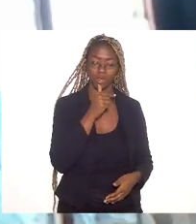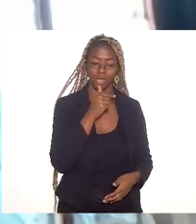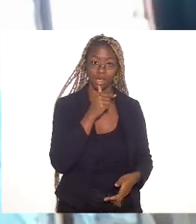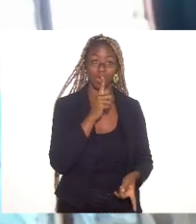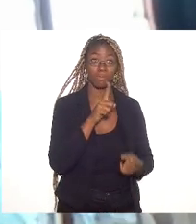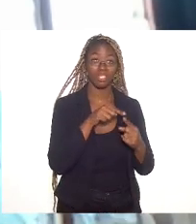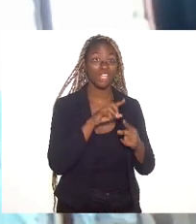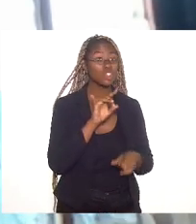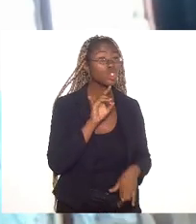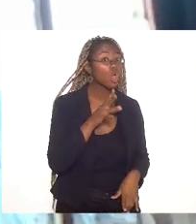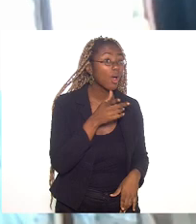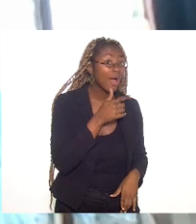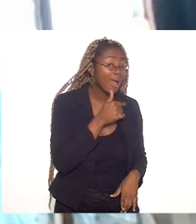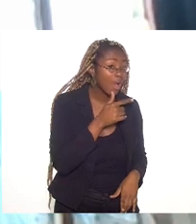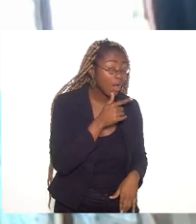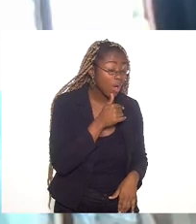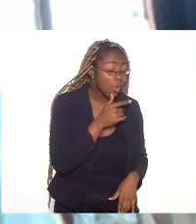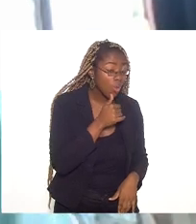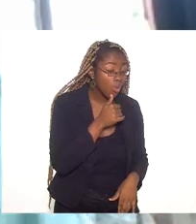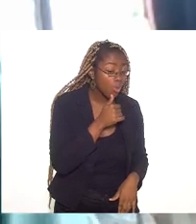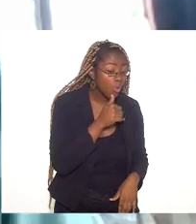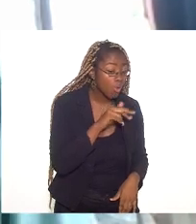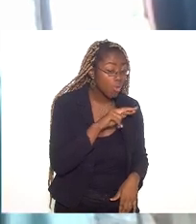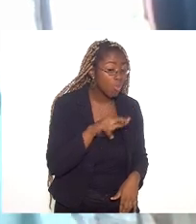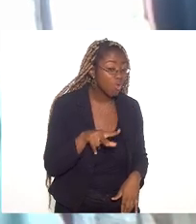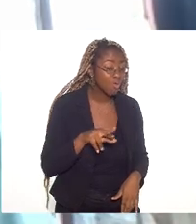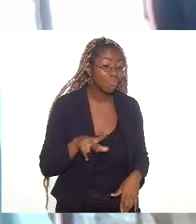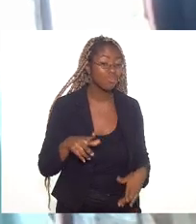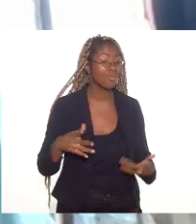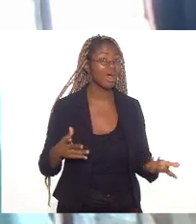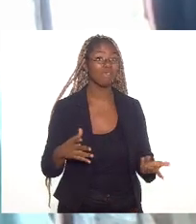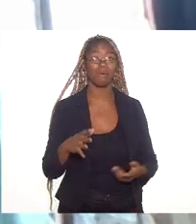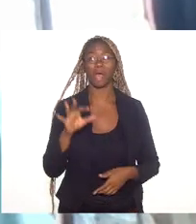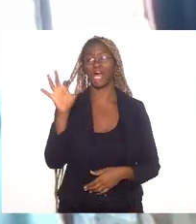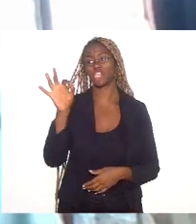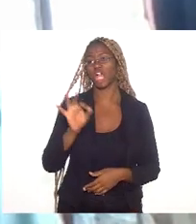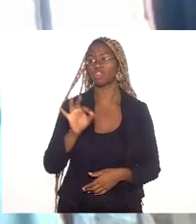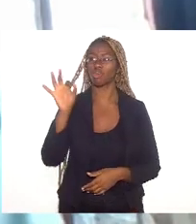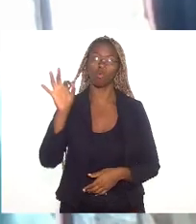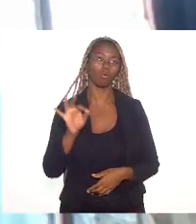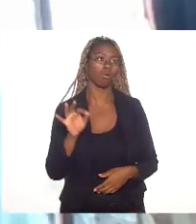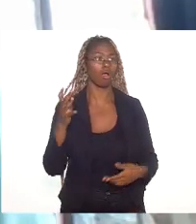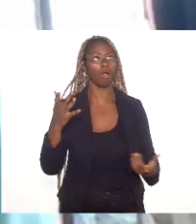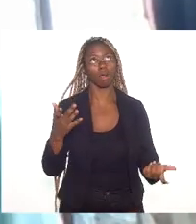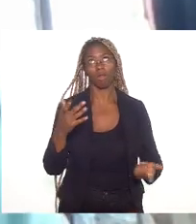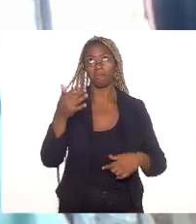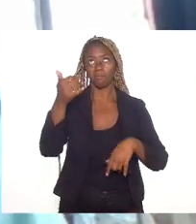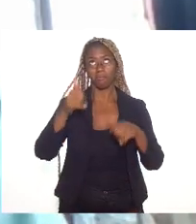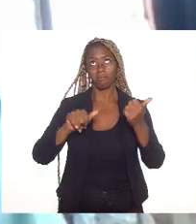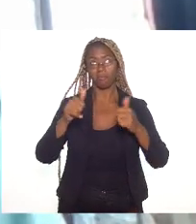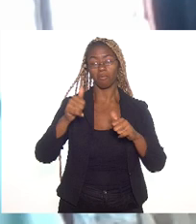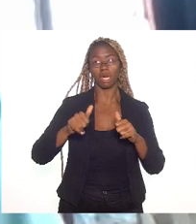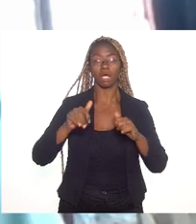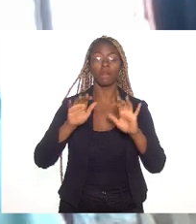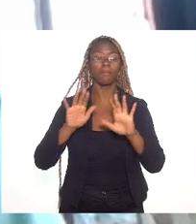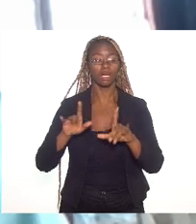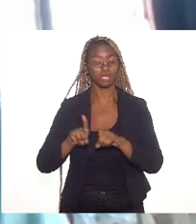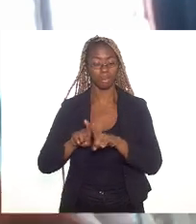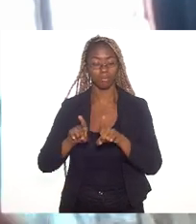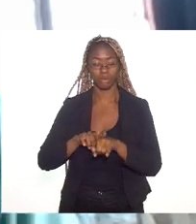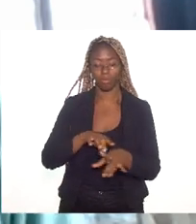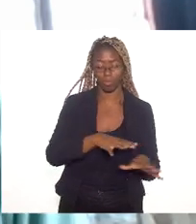água e não de uma estimativa, etc., de um volume mínimo. E a do esgoto